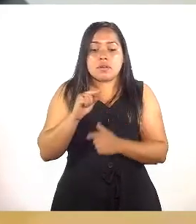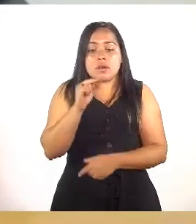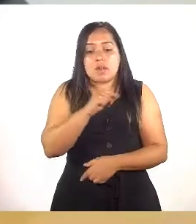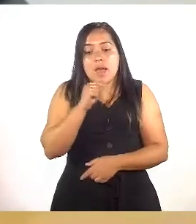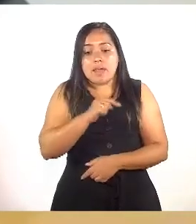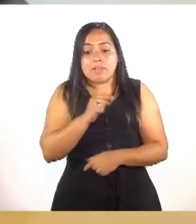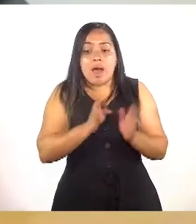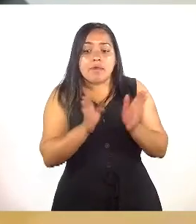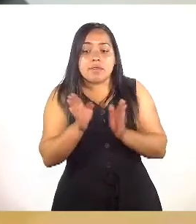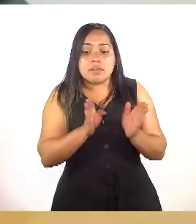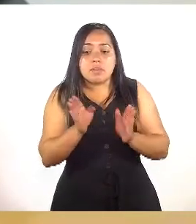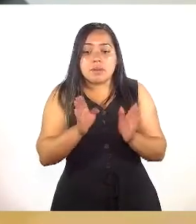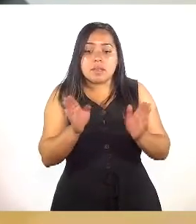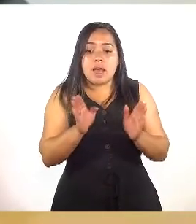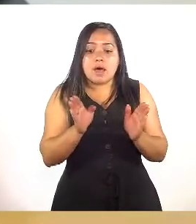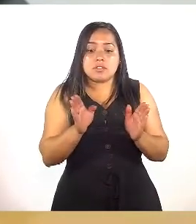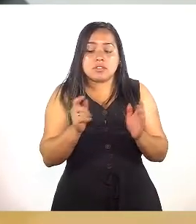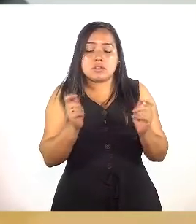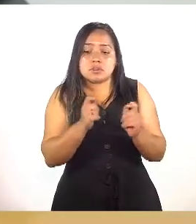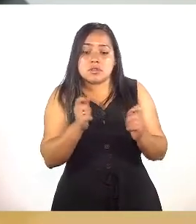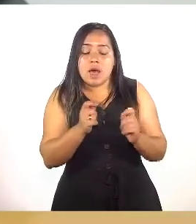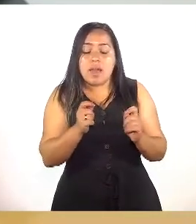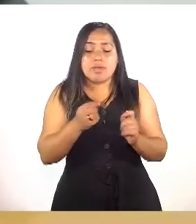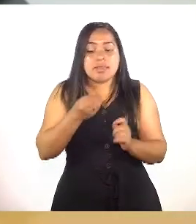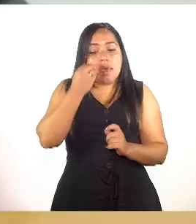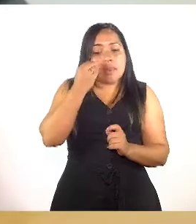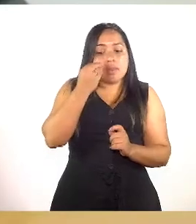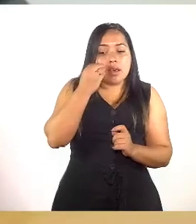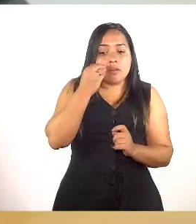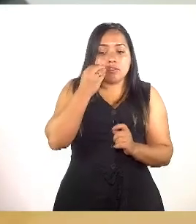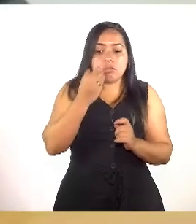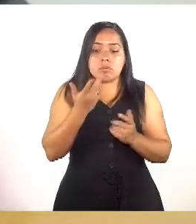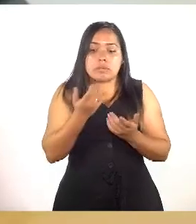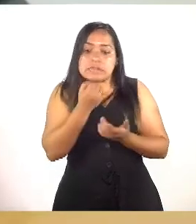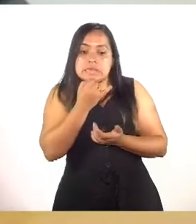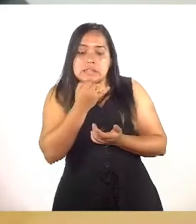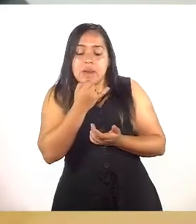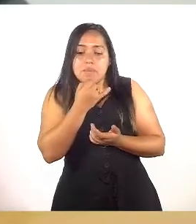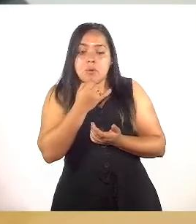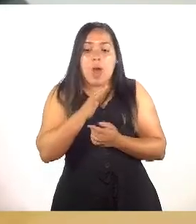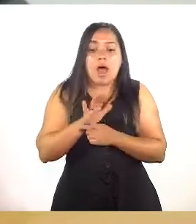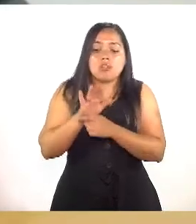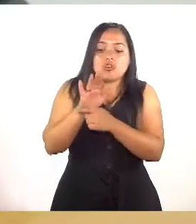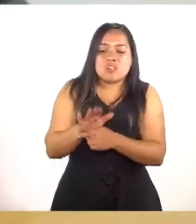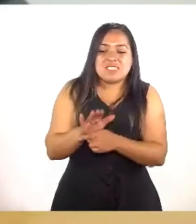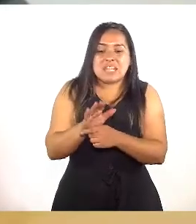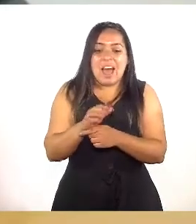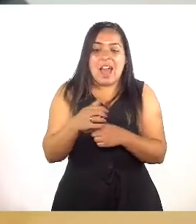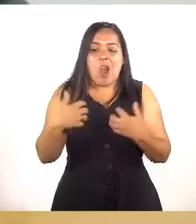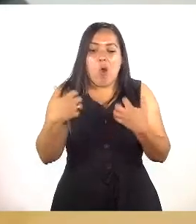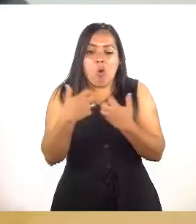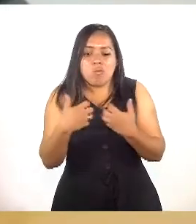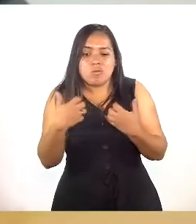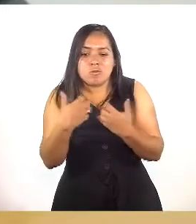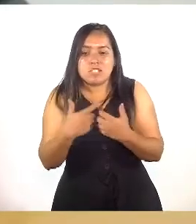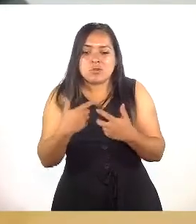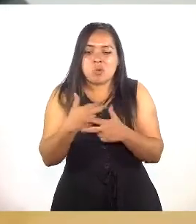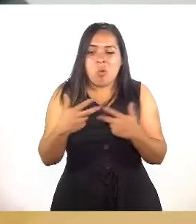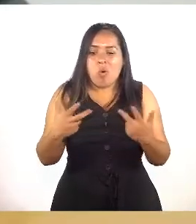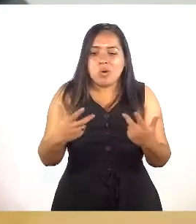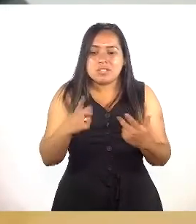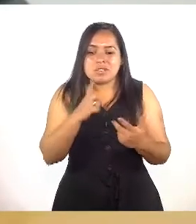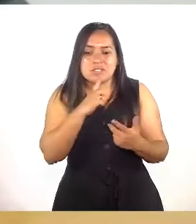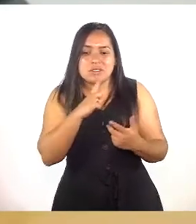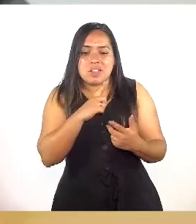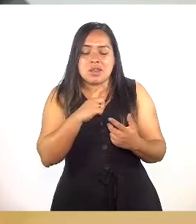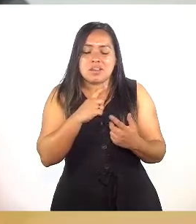essa acessibilidade, tentando mediar esses conflitos, que ela tome as decisões mais profundas e técnicas